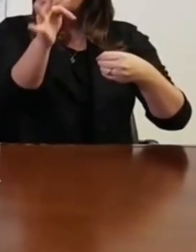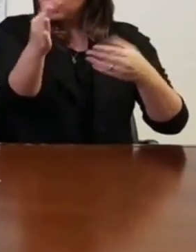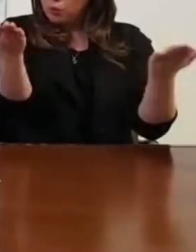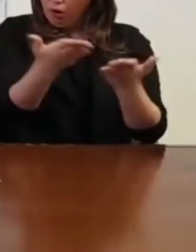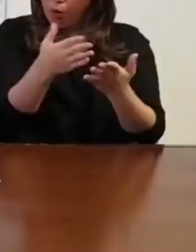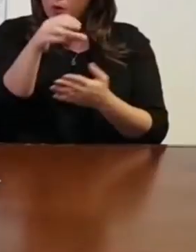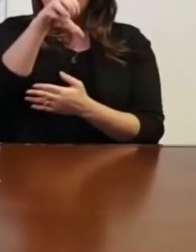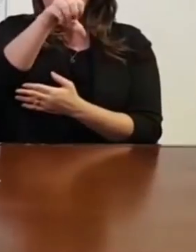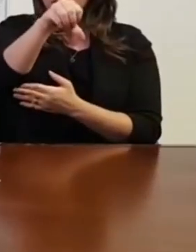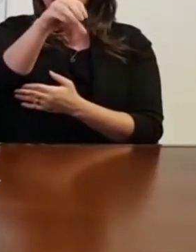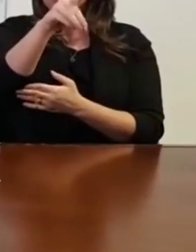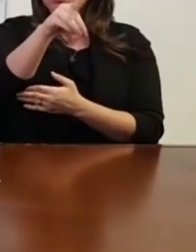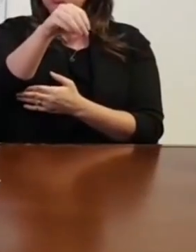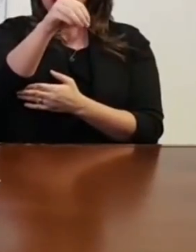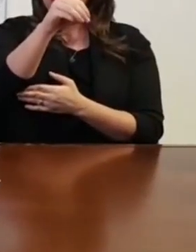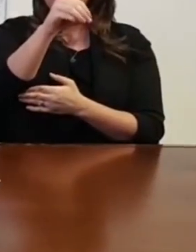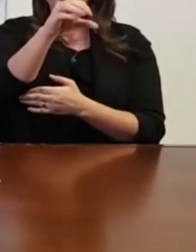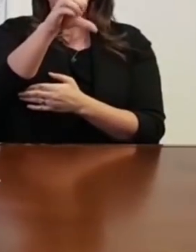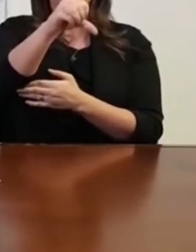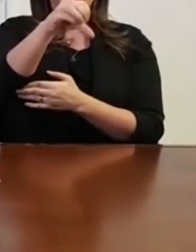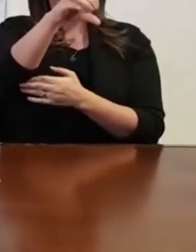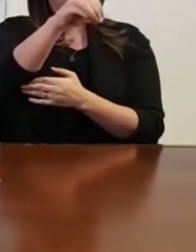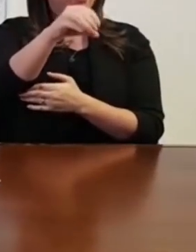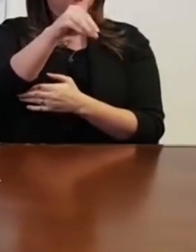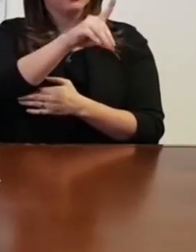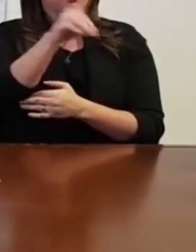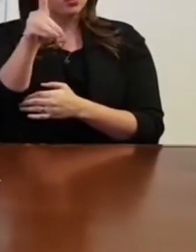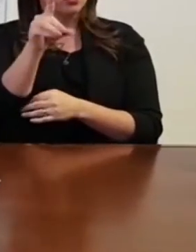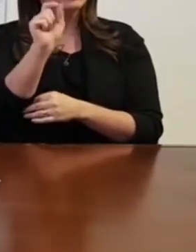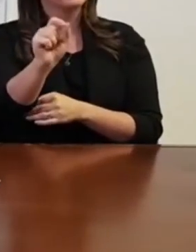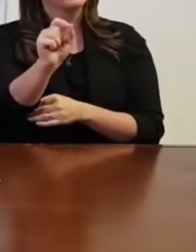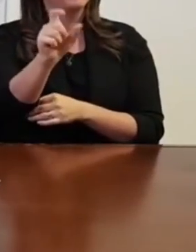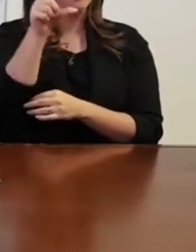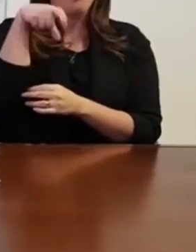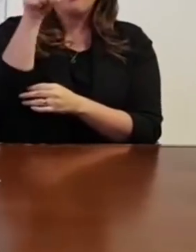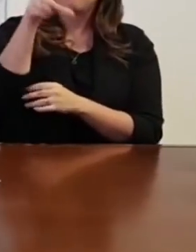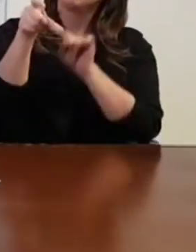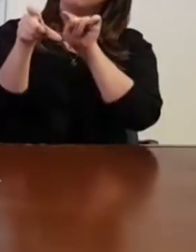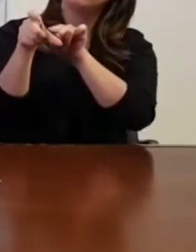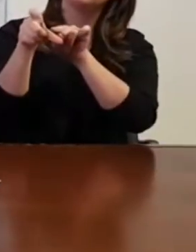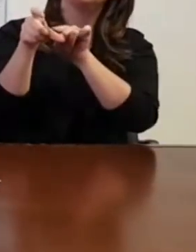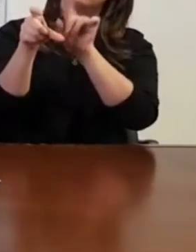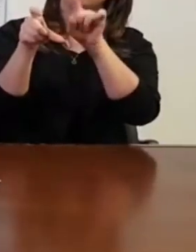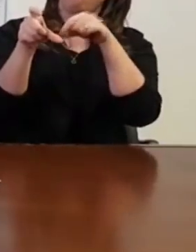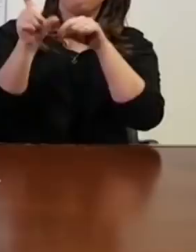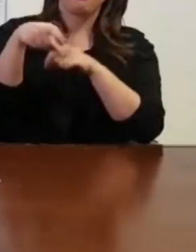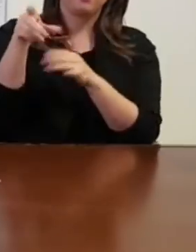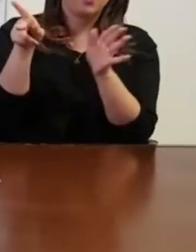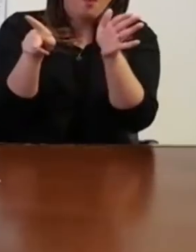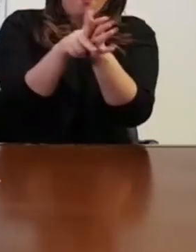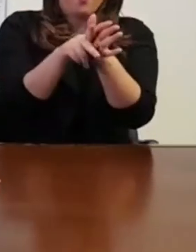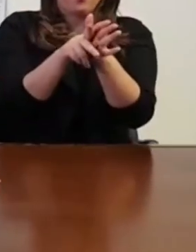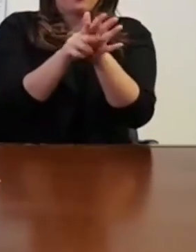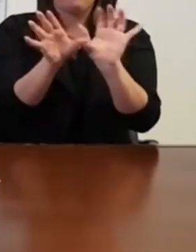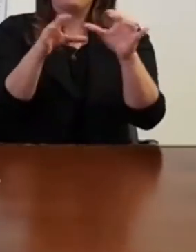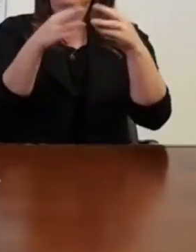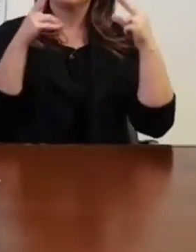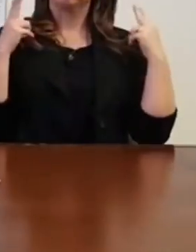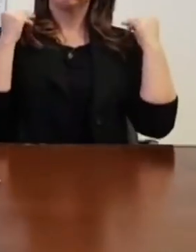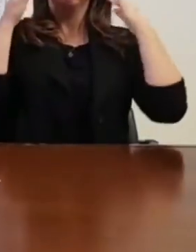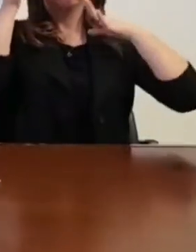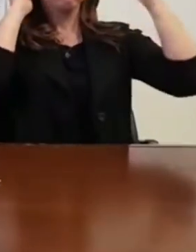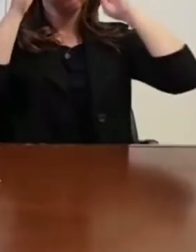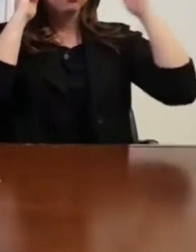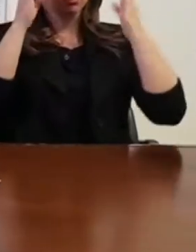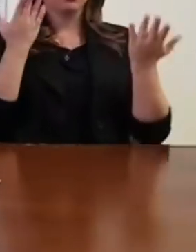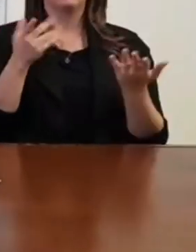90 dias o cartão caminhoneiro. O que é isso? O caminhoneiro passa no posto de combustível e preenche o teu